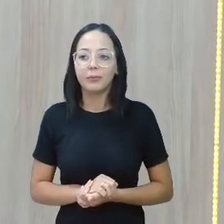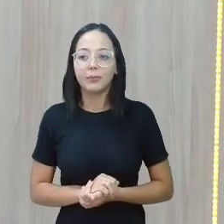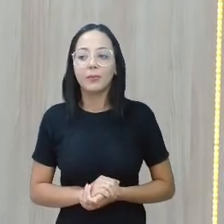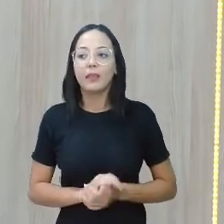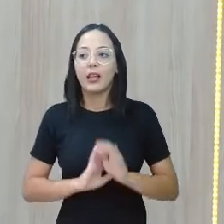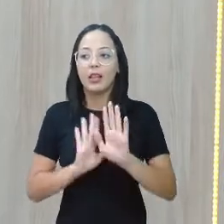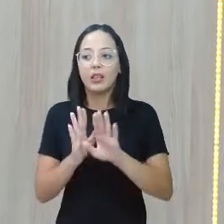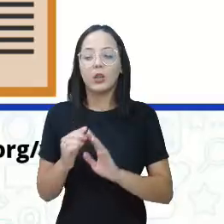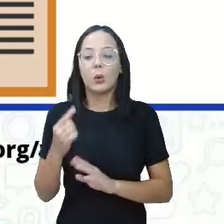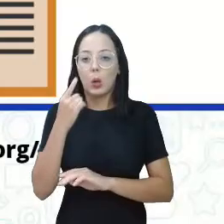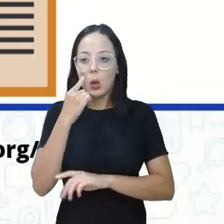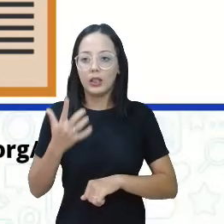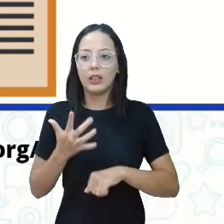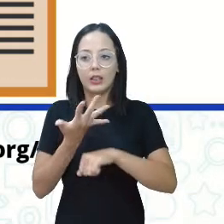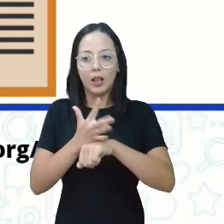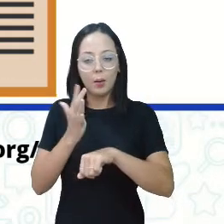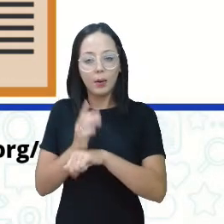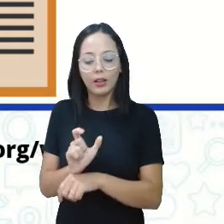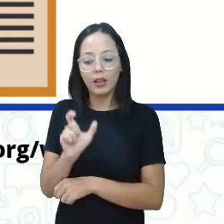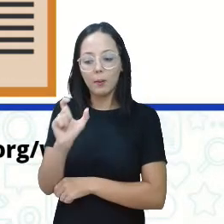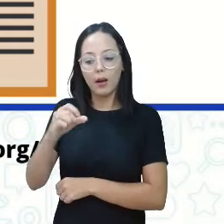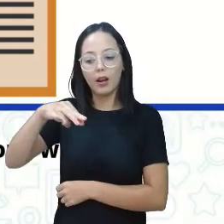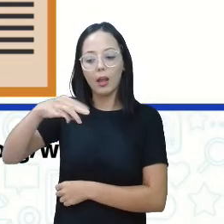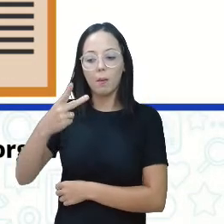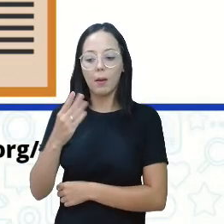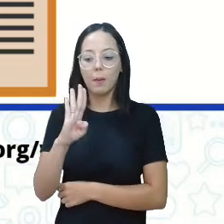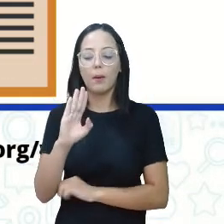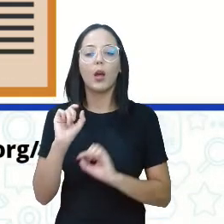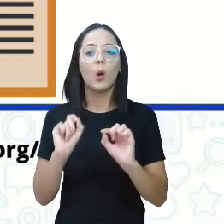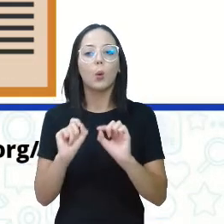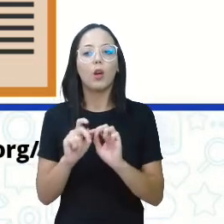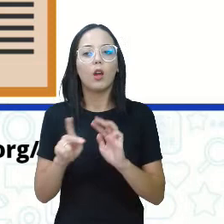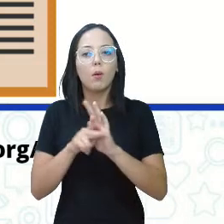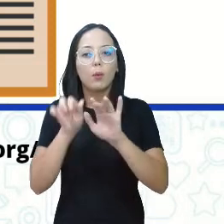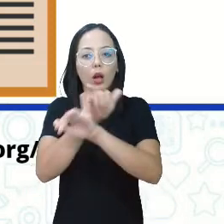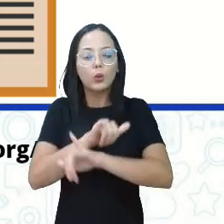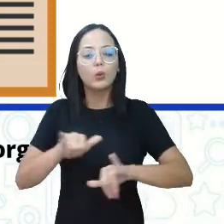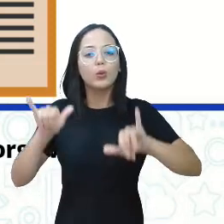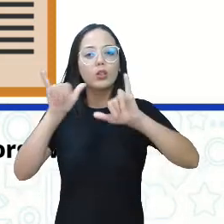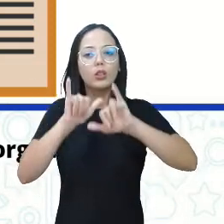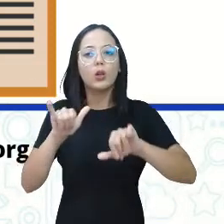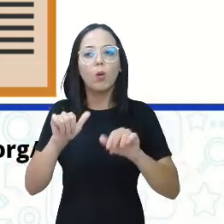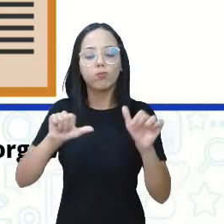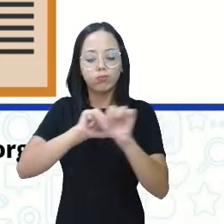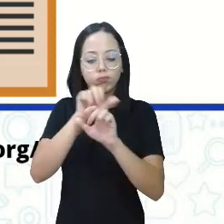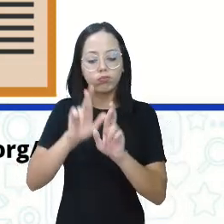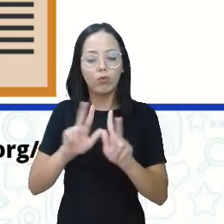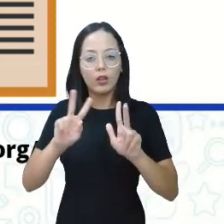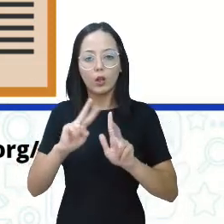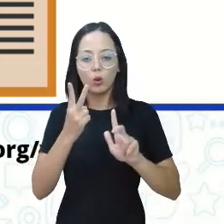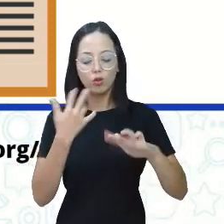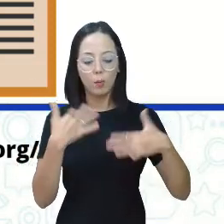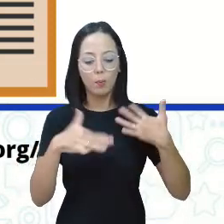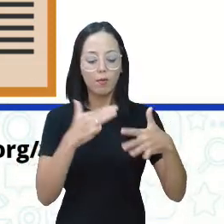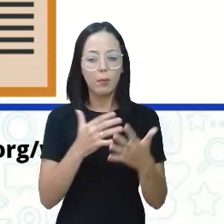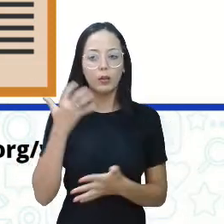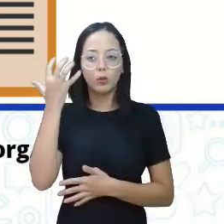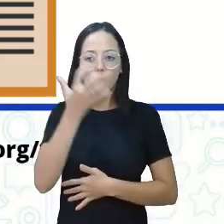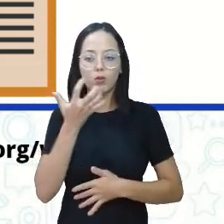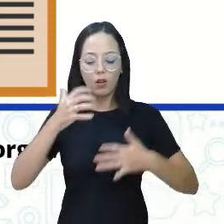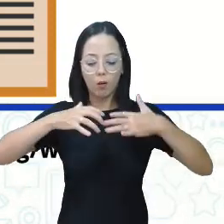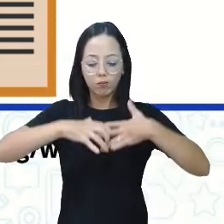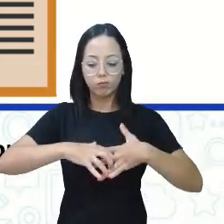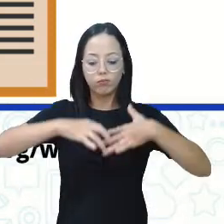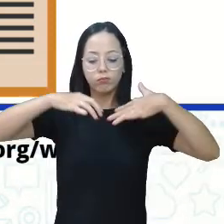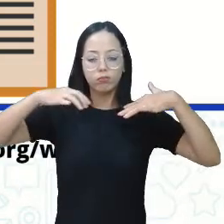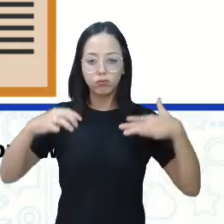na prática, a sigla MPB, ela anunciou uma fusão de dois movimentos musicais que